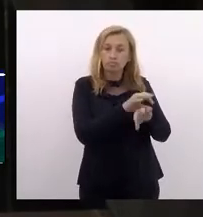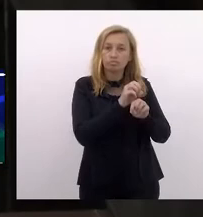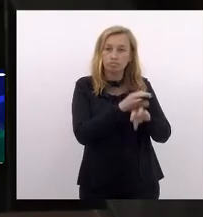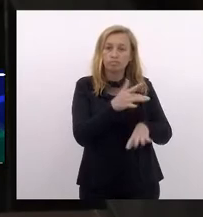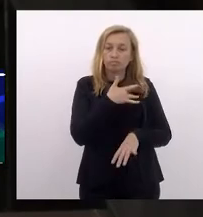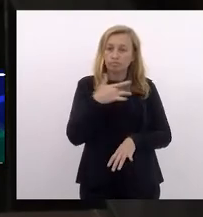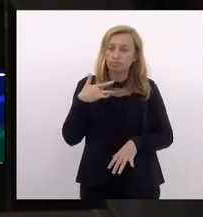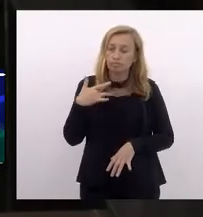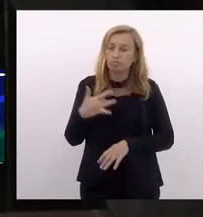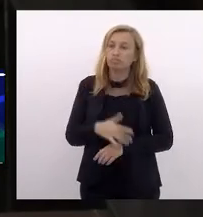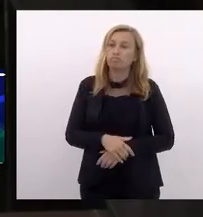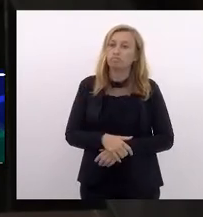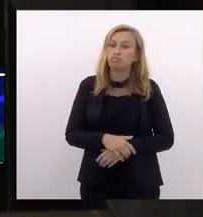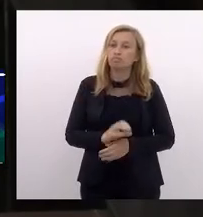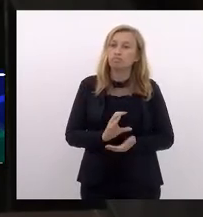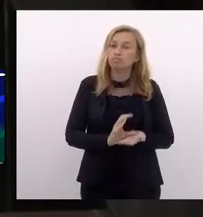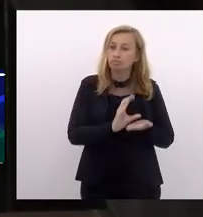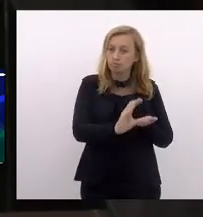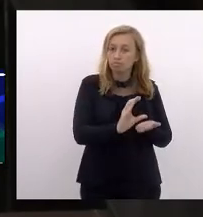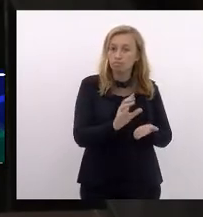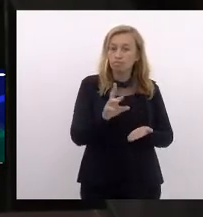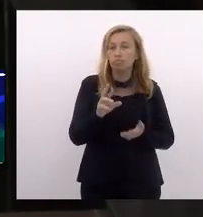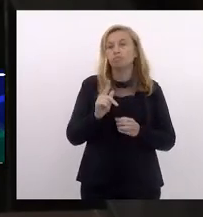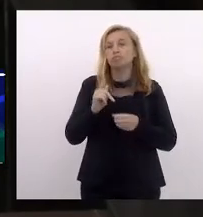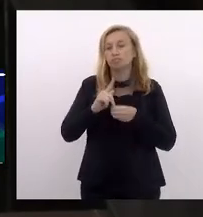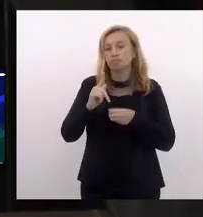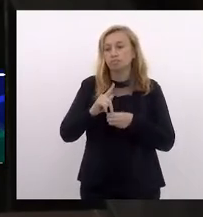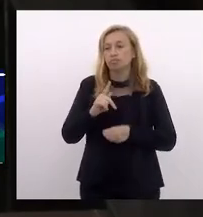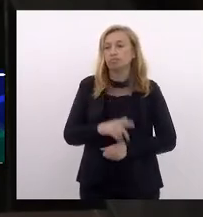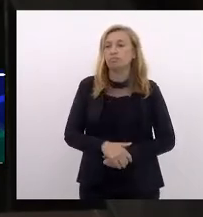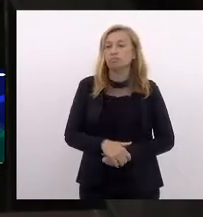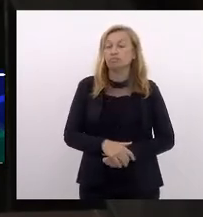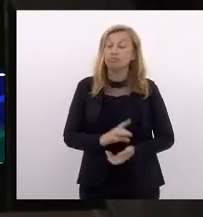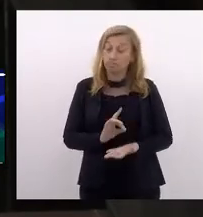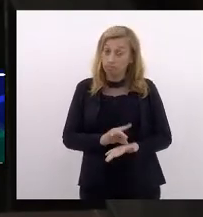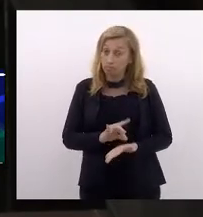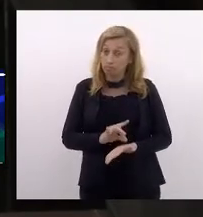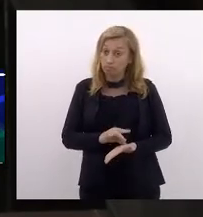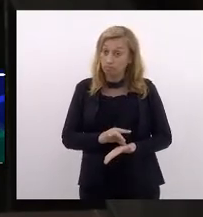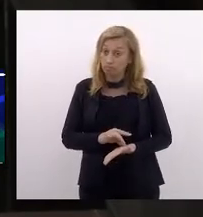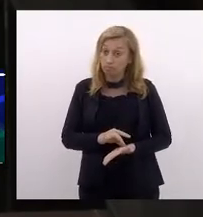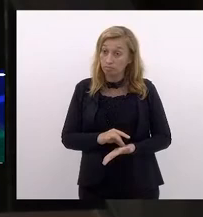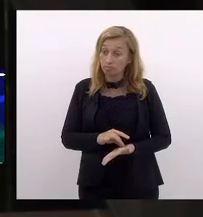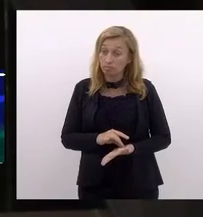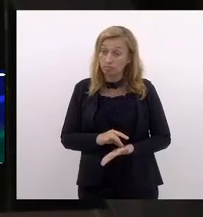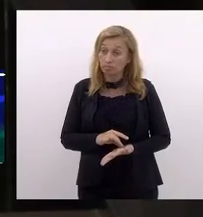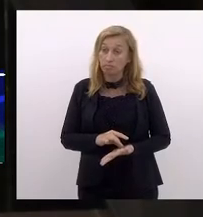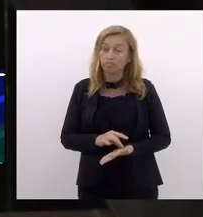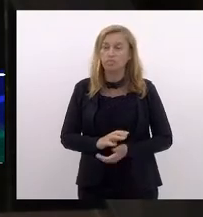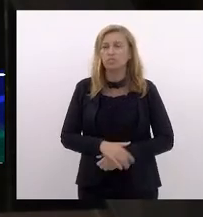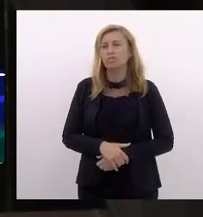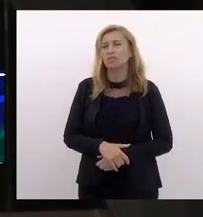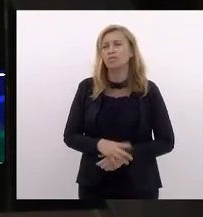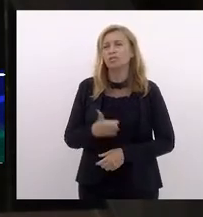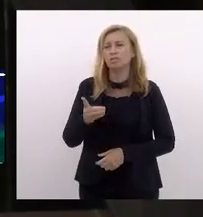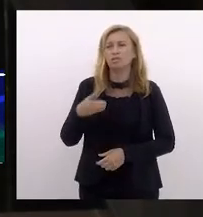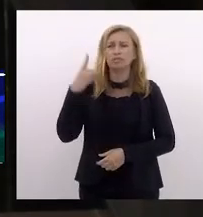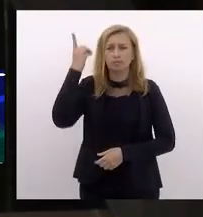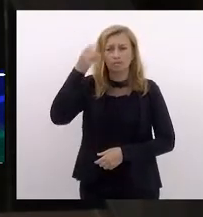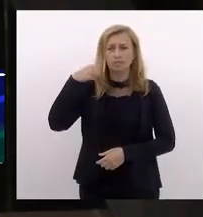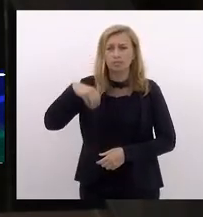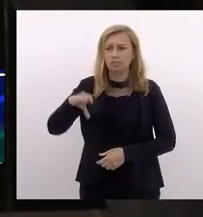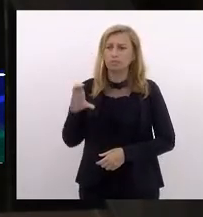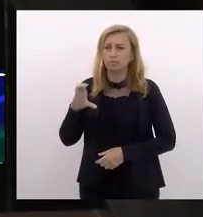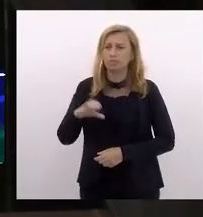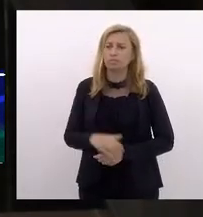para a saúde decorrente dos recursos dos royalties do petróleo na verdade é que em breve a parte daquela